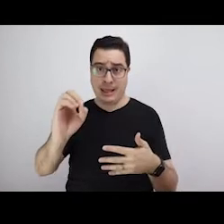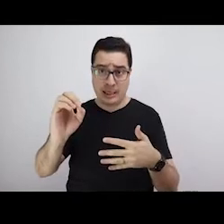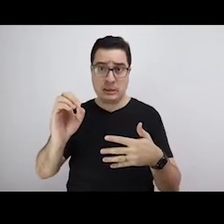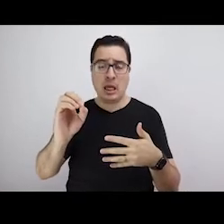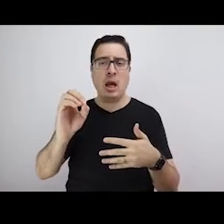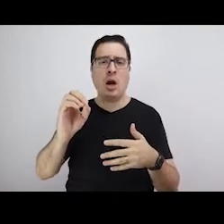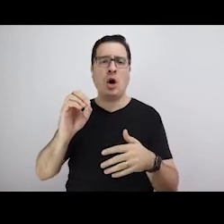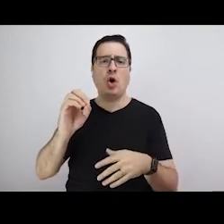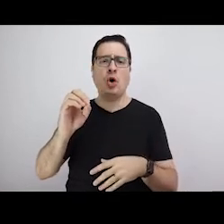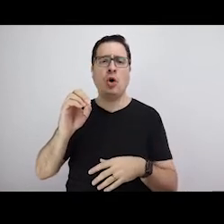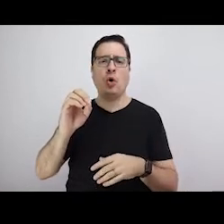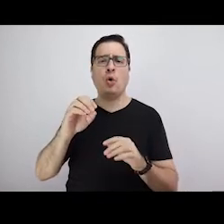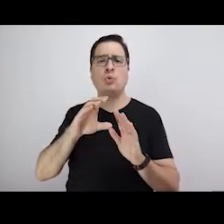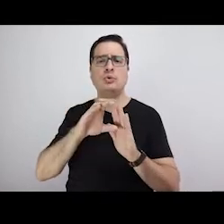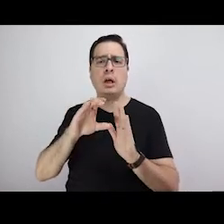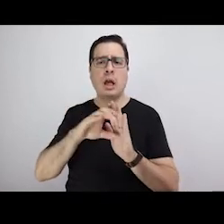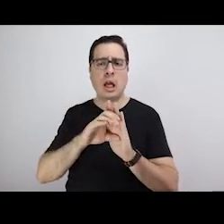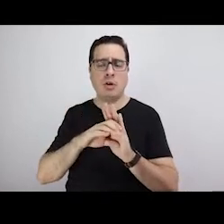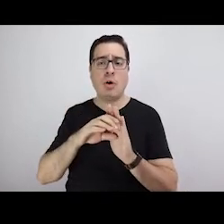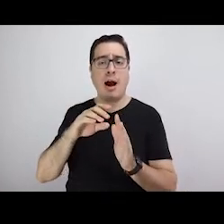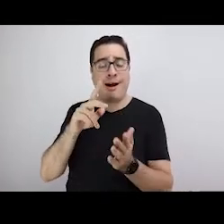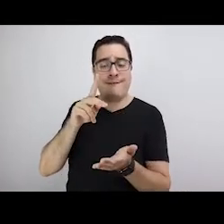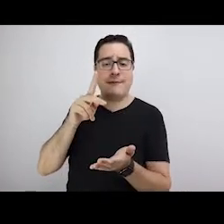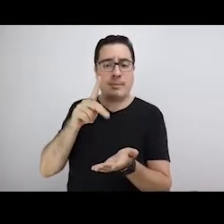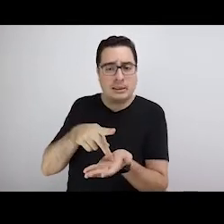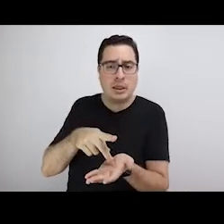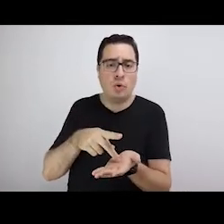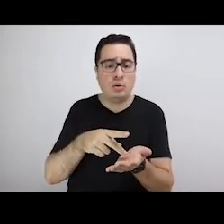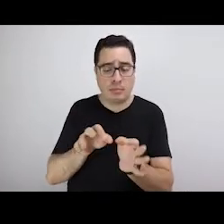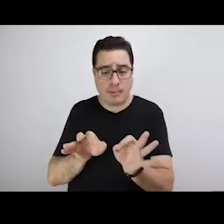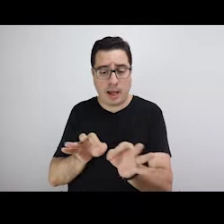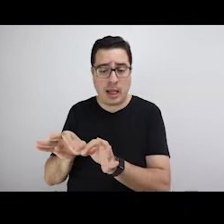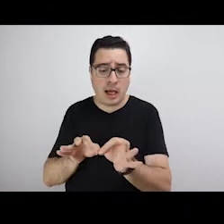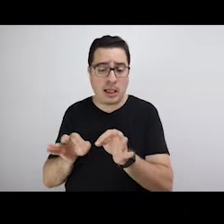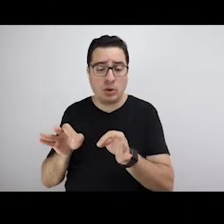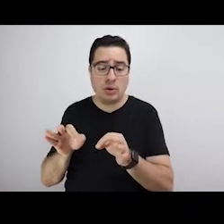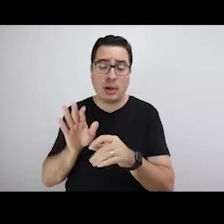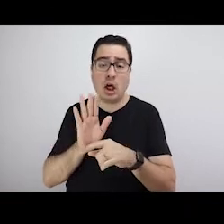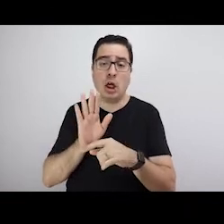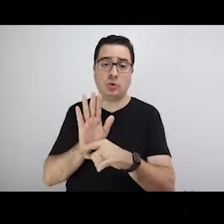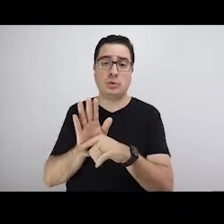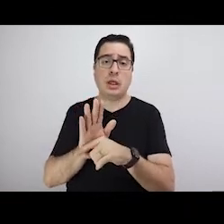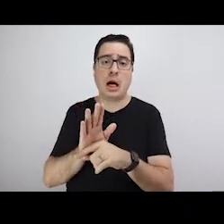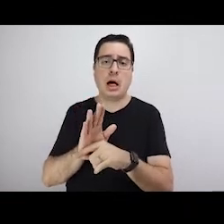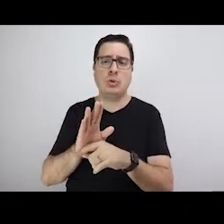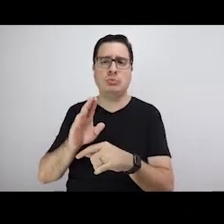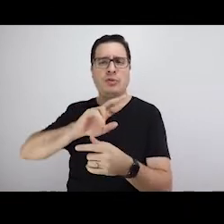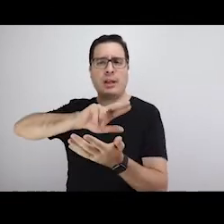conceitos, 10 afirmações ali desenvolvidas de tal forma a abarcar todos os